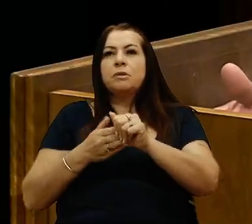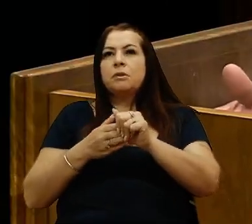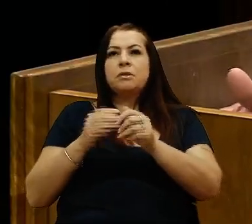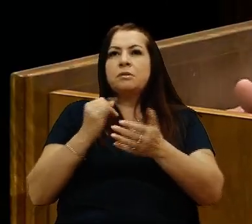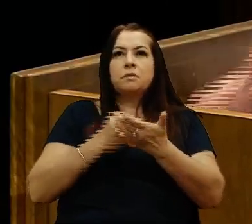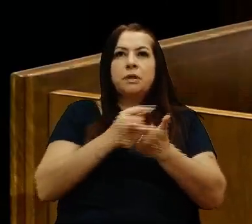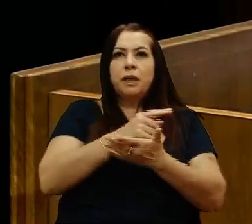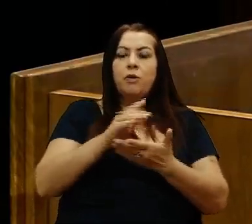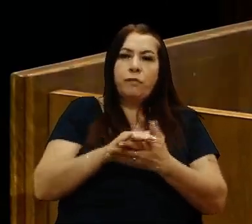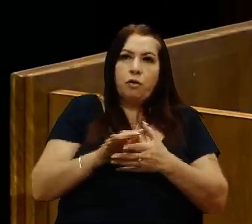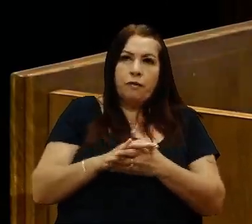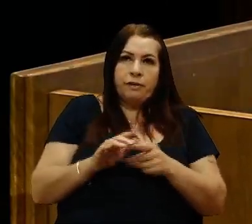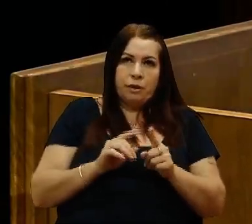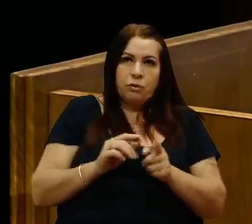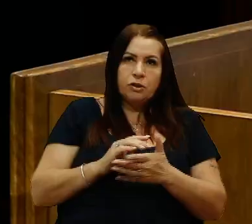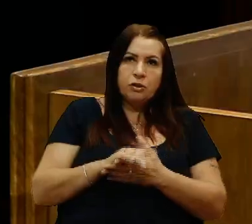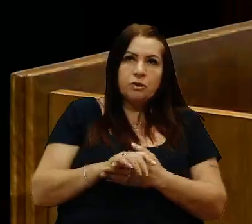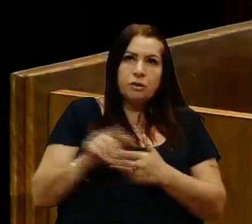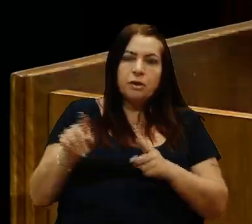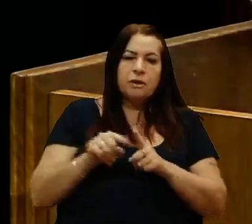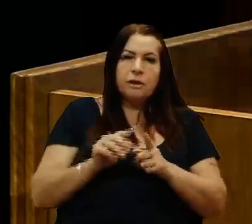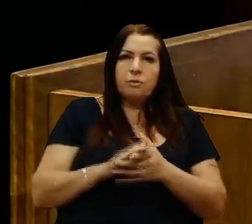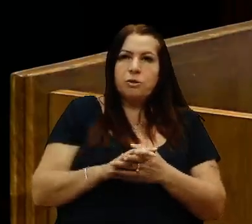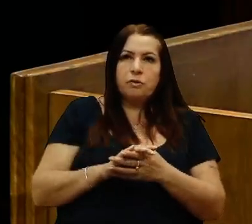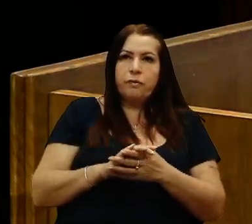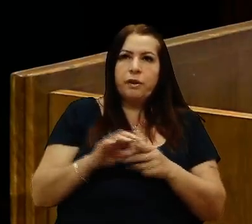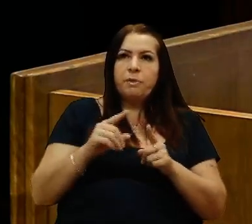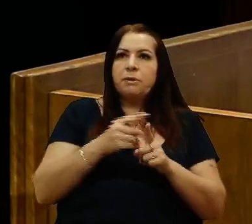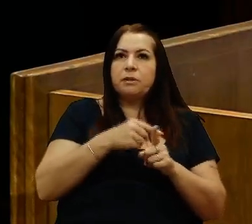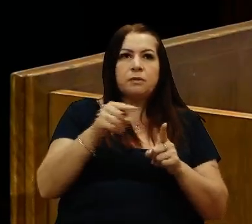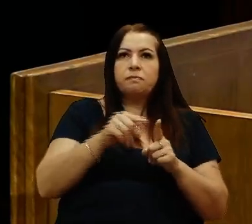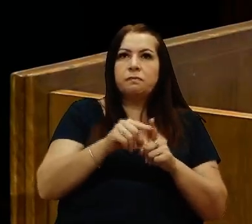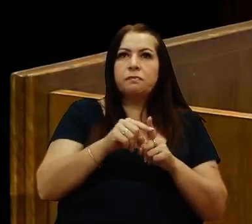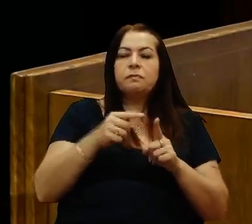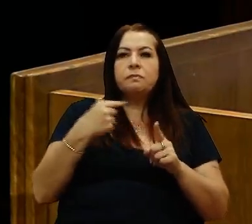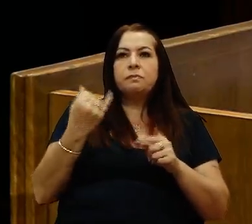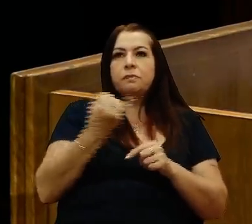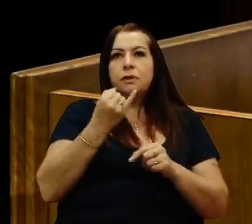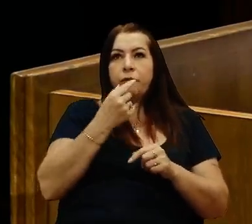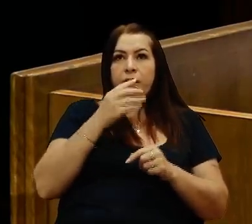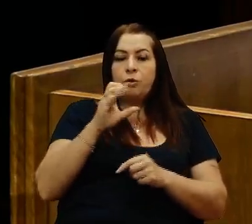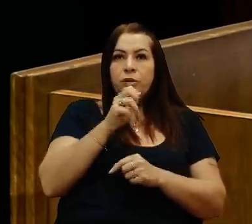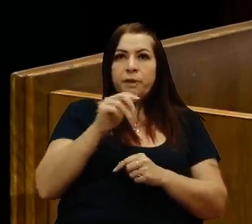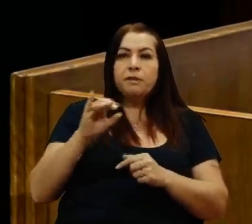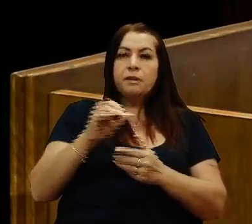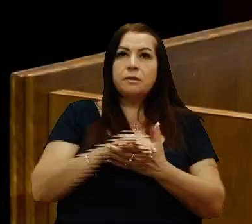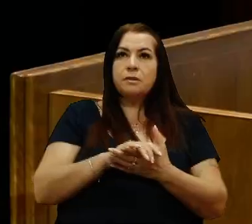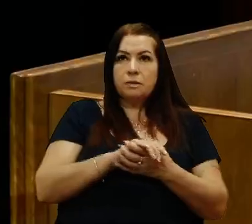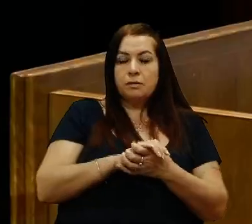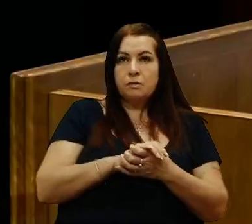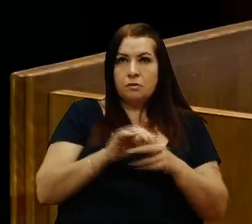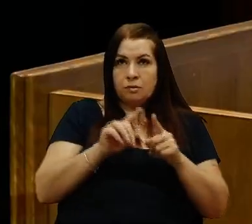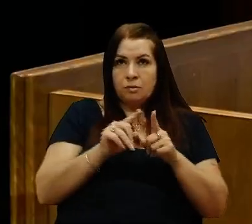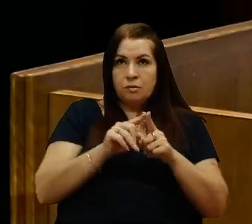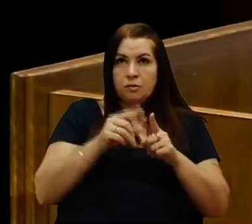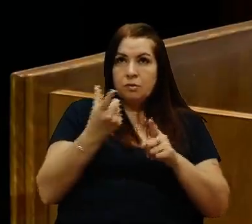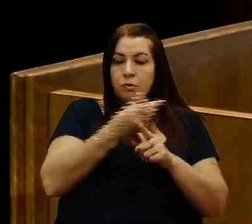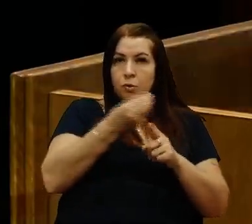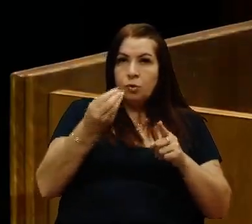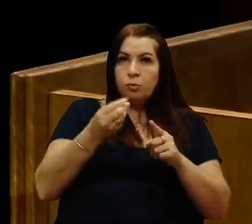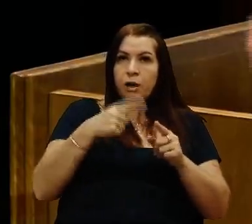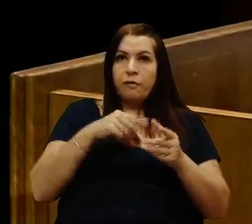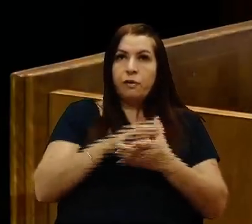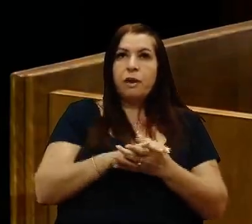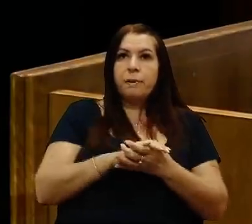que daí vai baixar o valor, e aí os agricultores talvez podem adquirir o canhão. Caso contrário, eles não vão ter como poder prosseguir